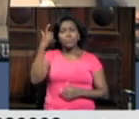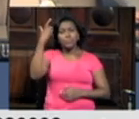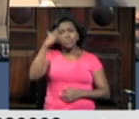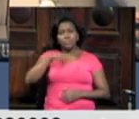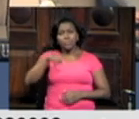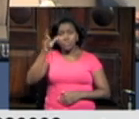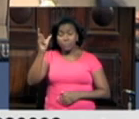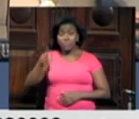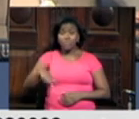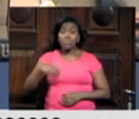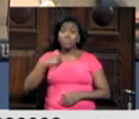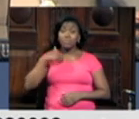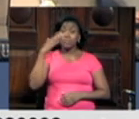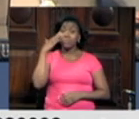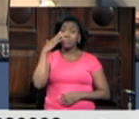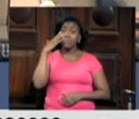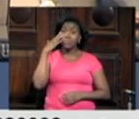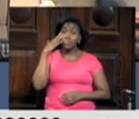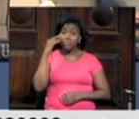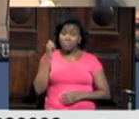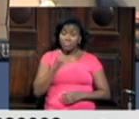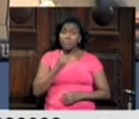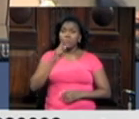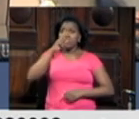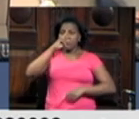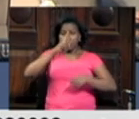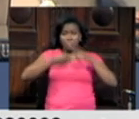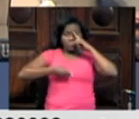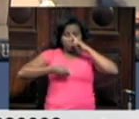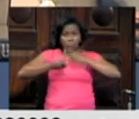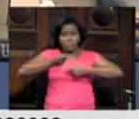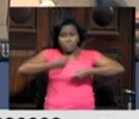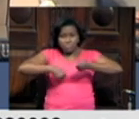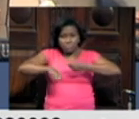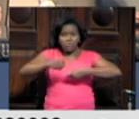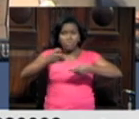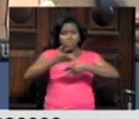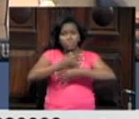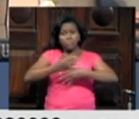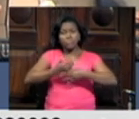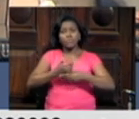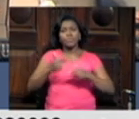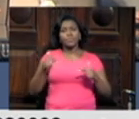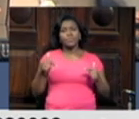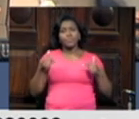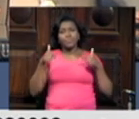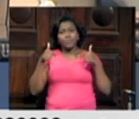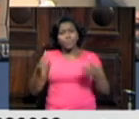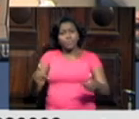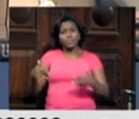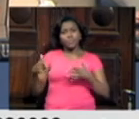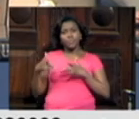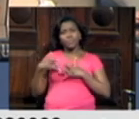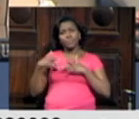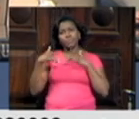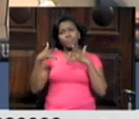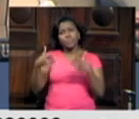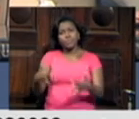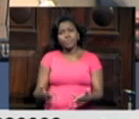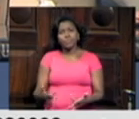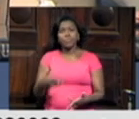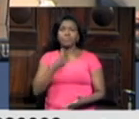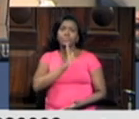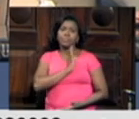e sei que irá gerir aquela cidade com o seu empenho, com a sua dedicação e com o